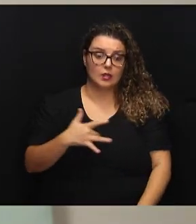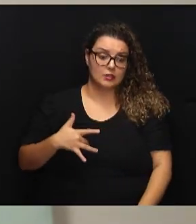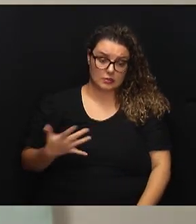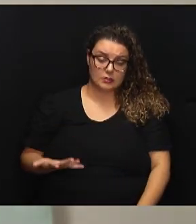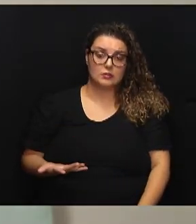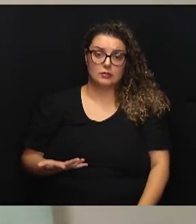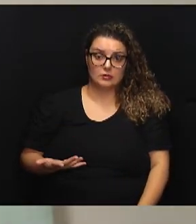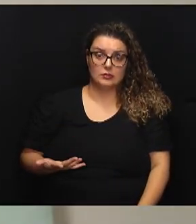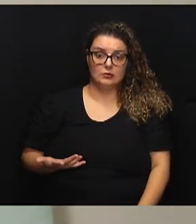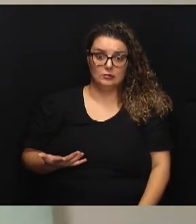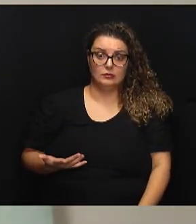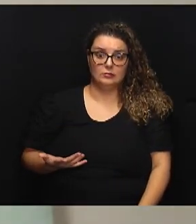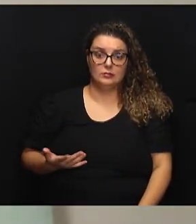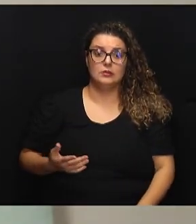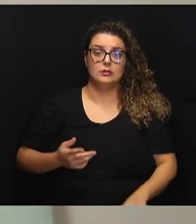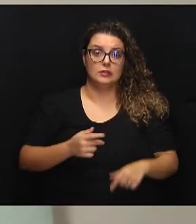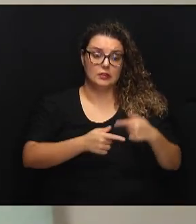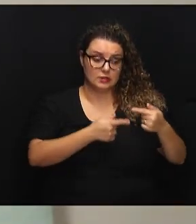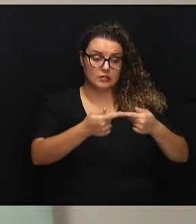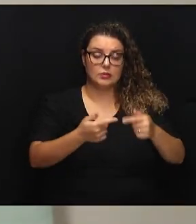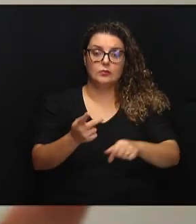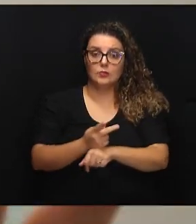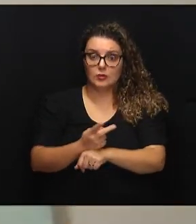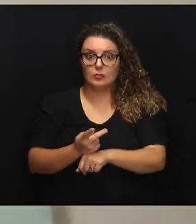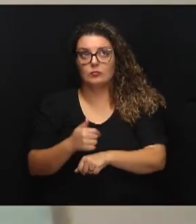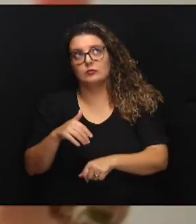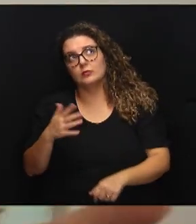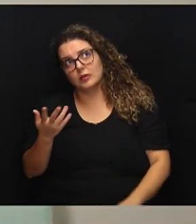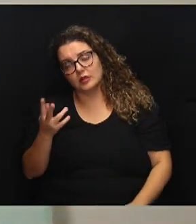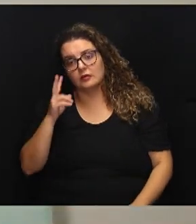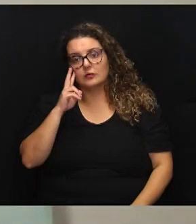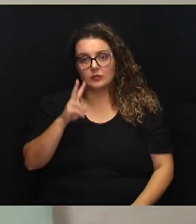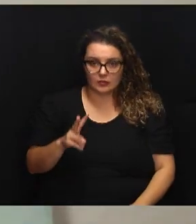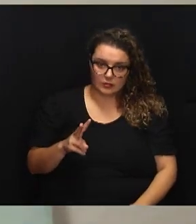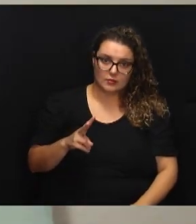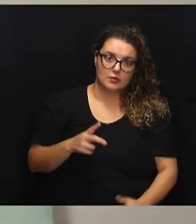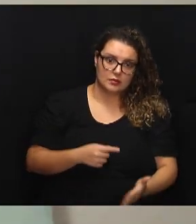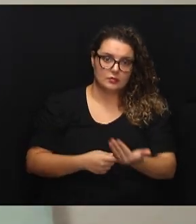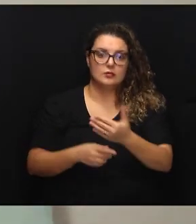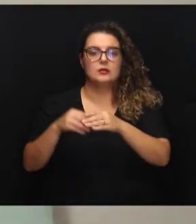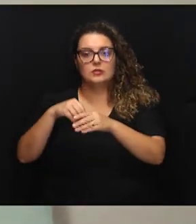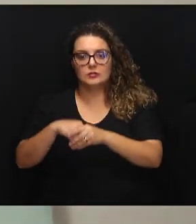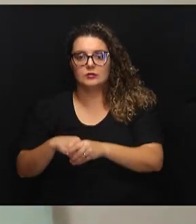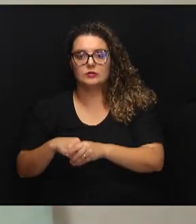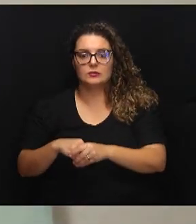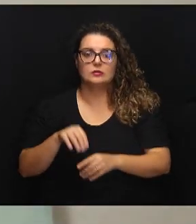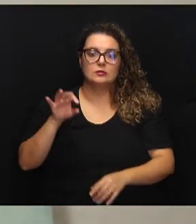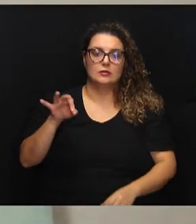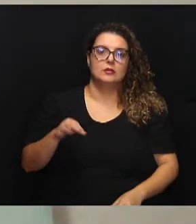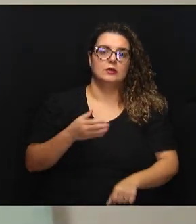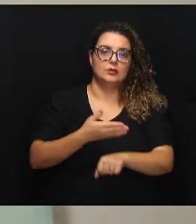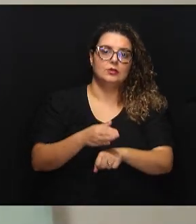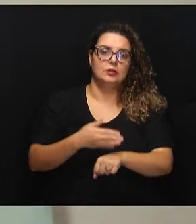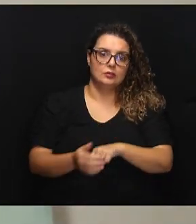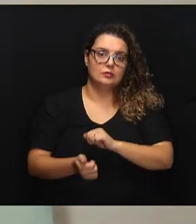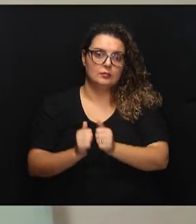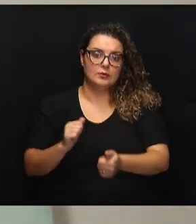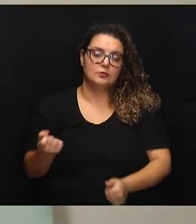essa geração busca isso também. Por mais que a gente veja eles muito na tecnologia, eles têm uma tendência a praticar mais